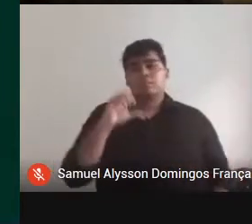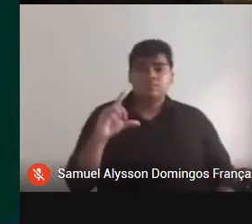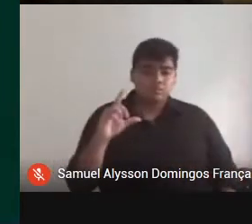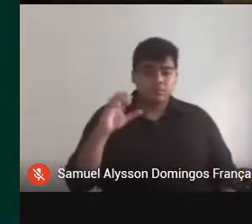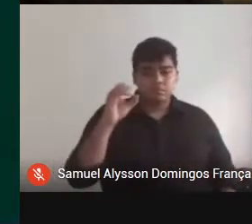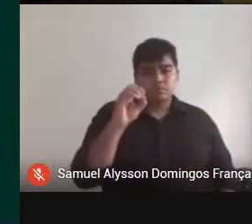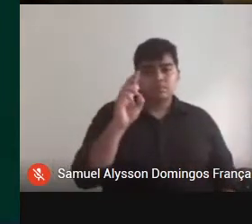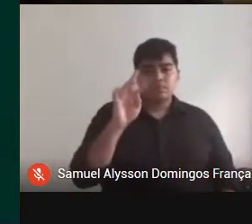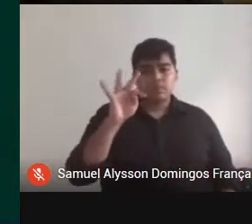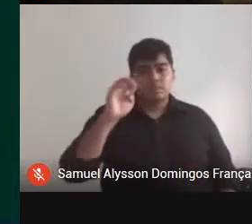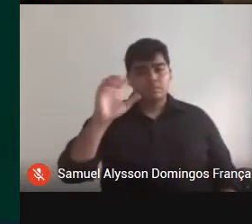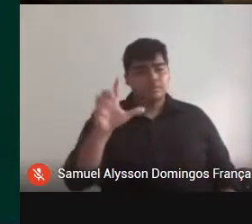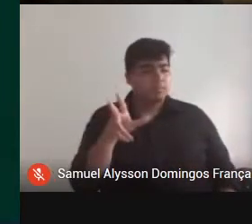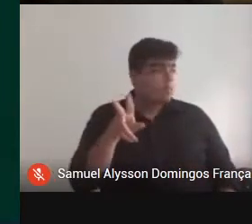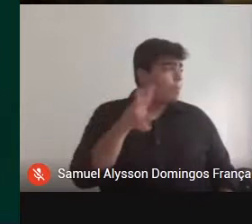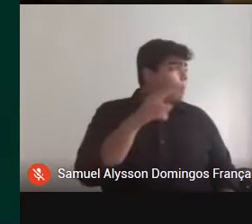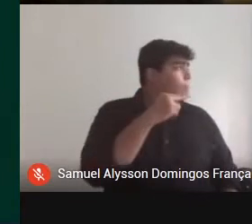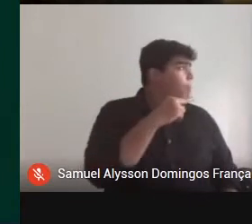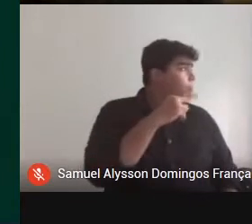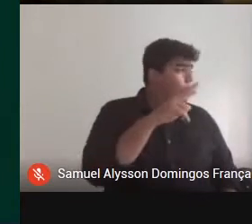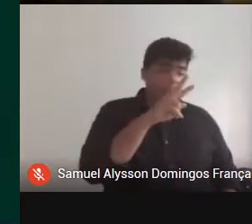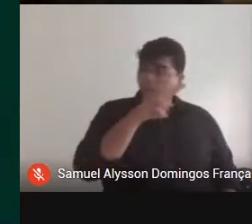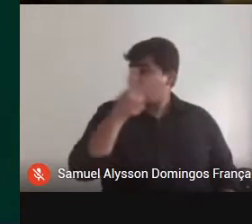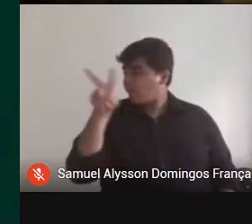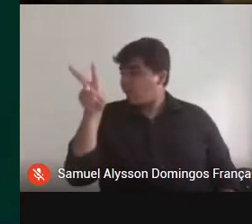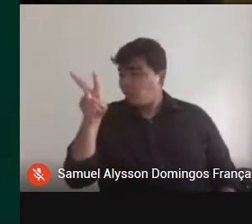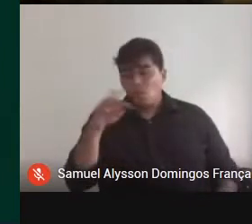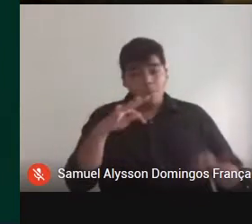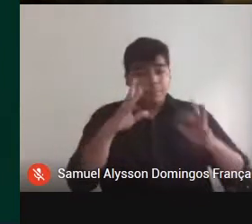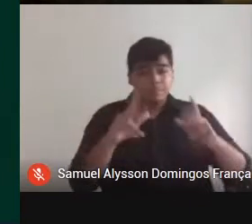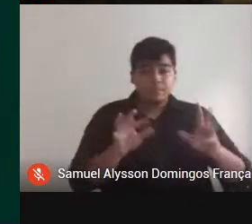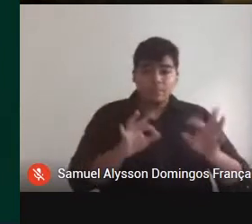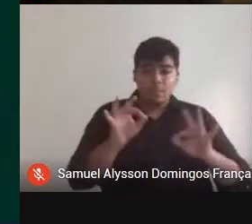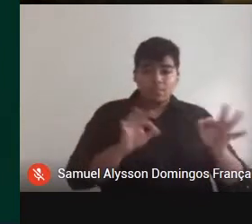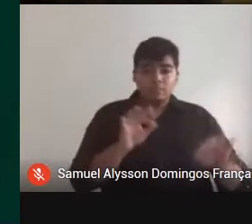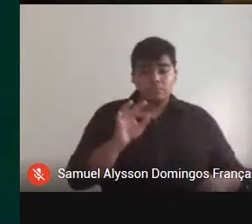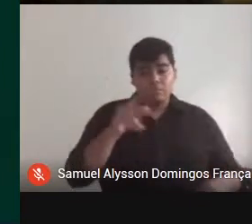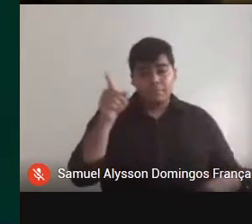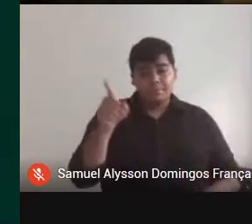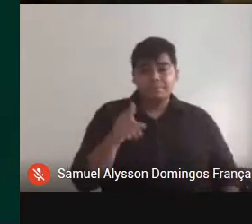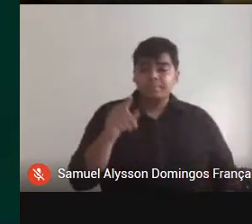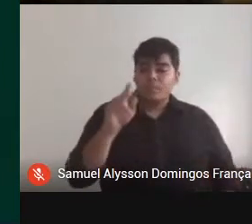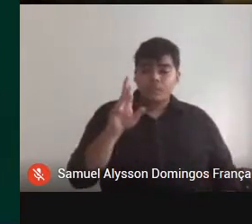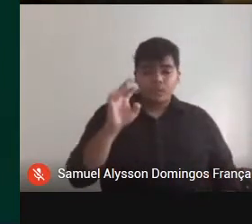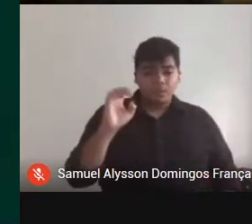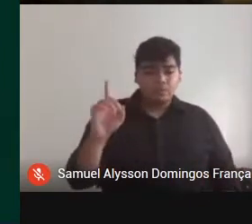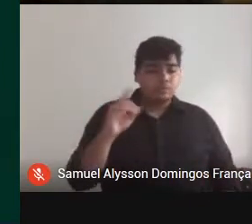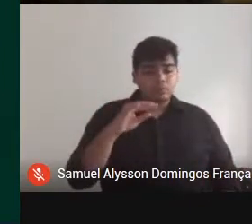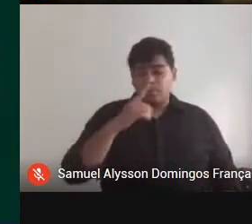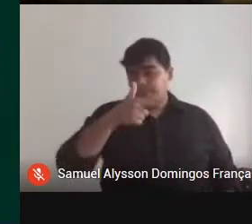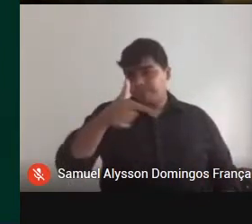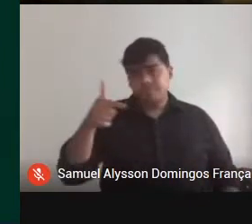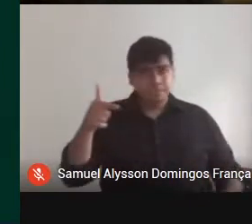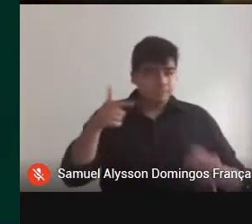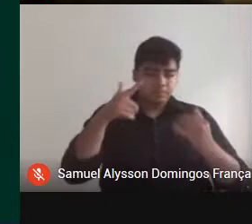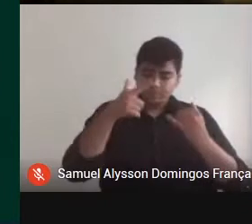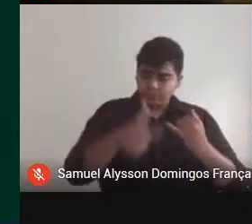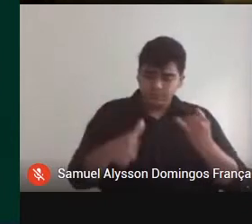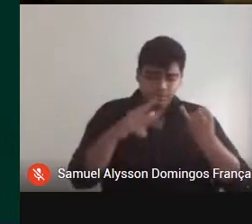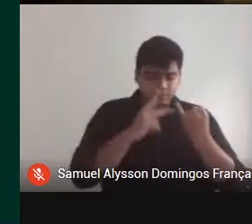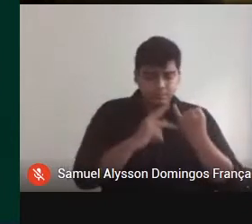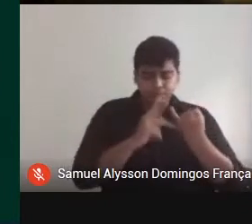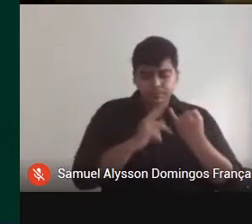orbital desse espaço, que foi todo feito com a ferramenta Revit, tá? Tudo Revit, não teve nenhum outro programa de tratamento de